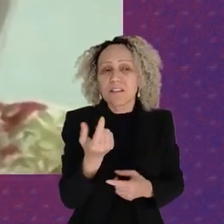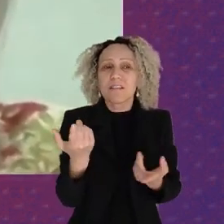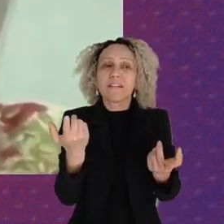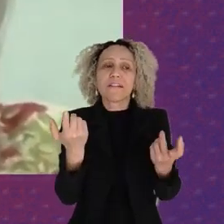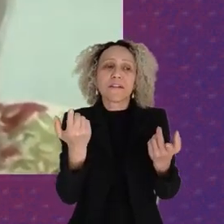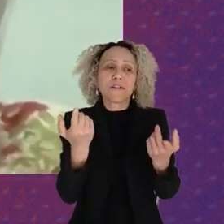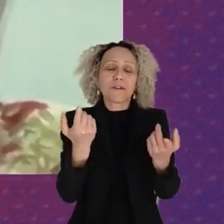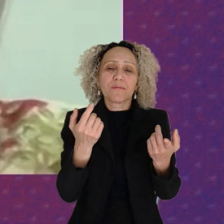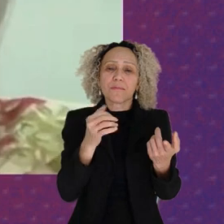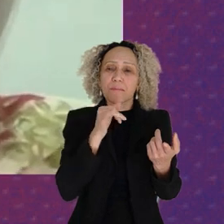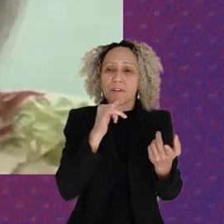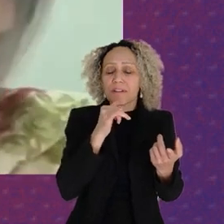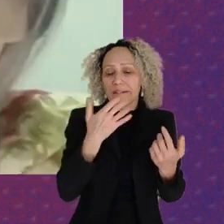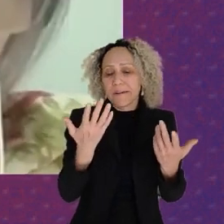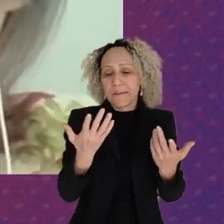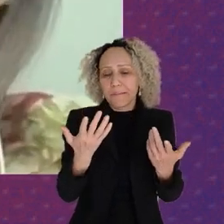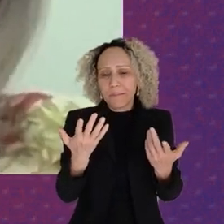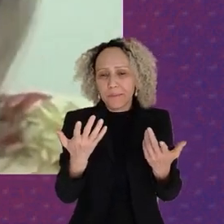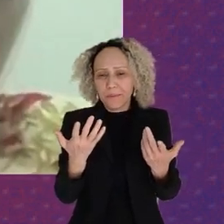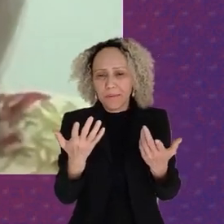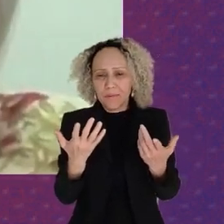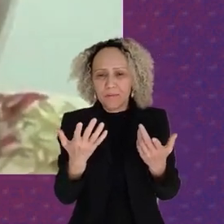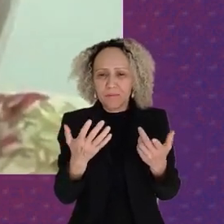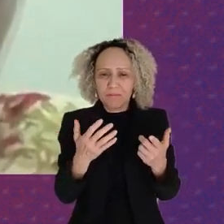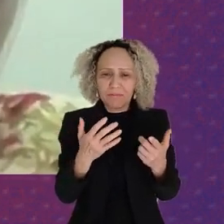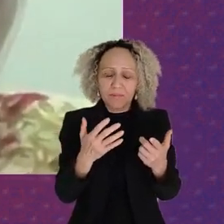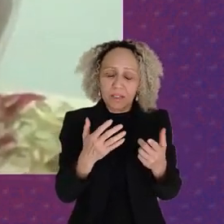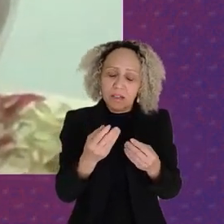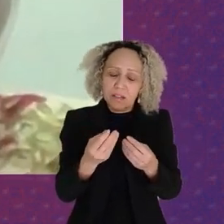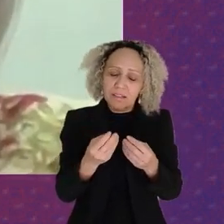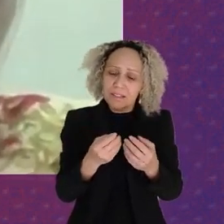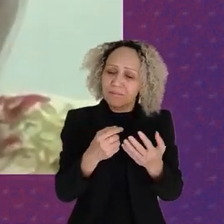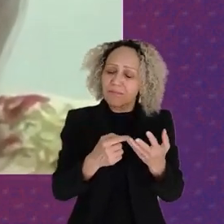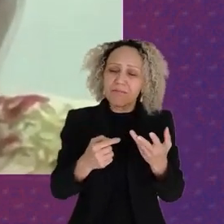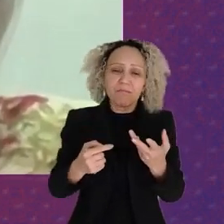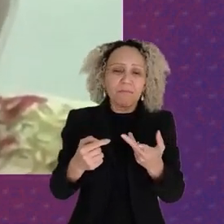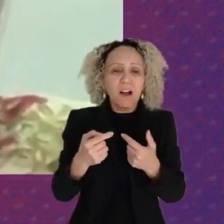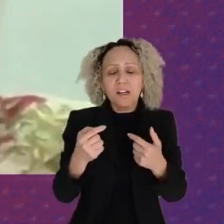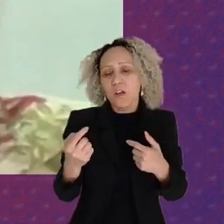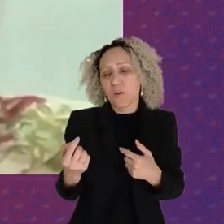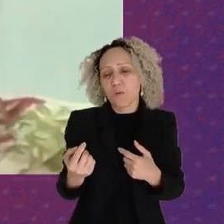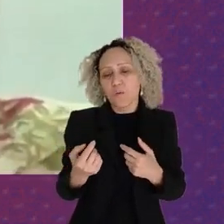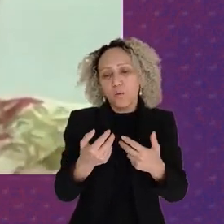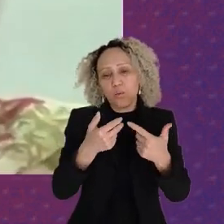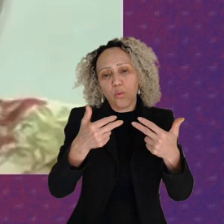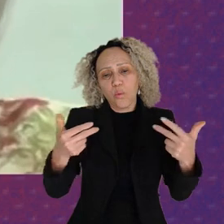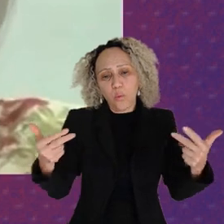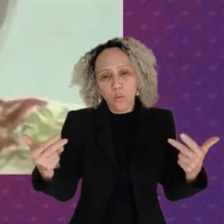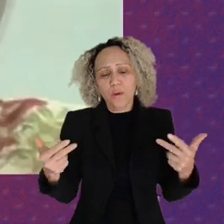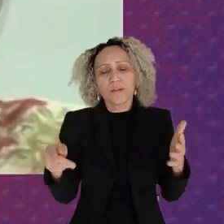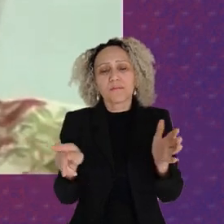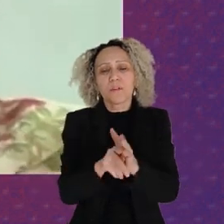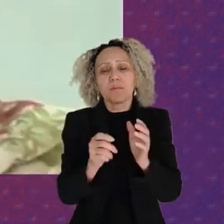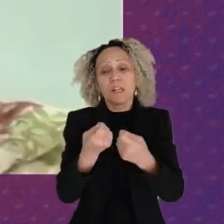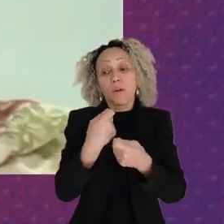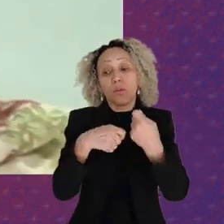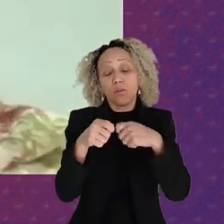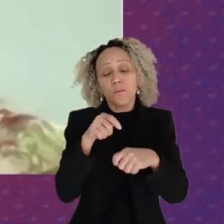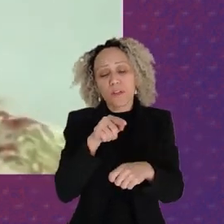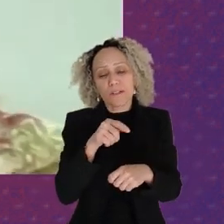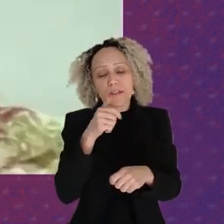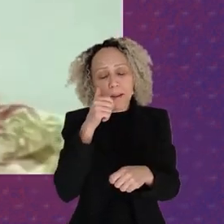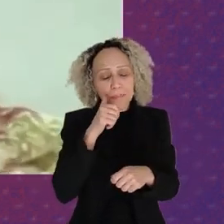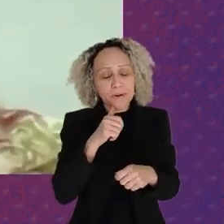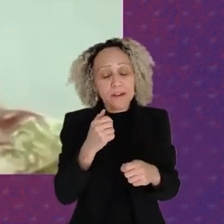bens, valores, usurpar propriedades ou recursos econômicos das mulheres. Portanto,